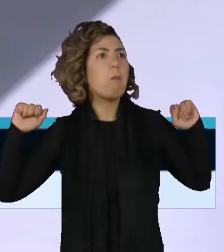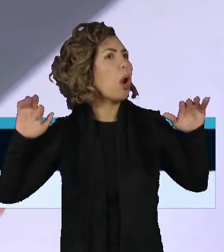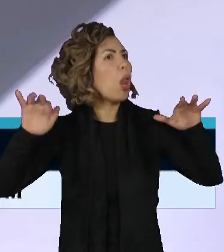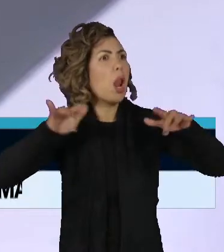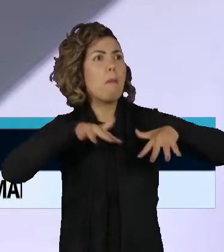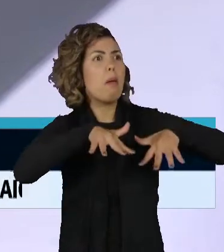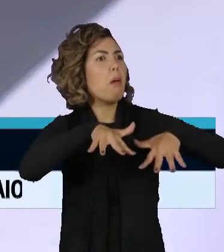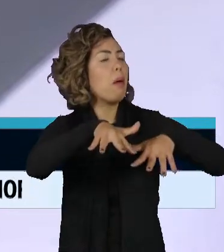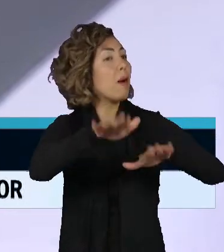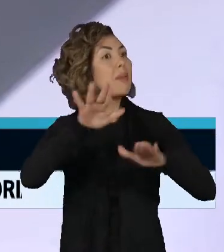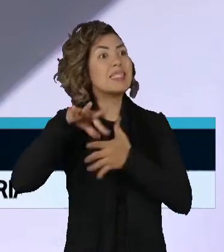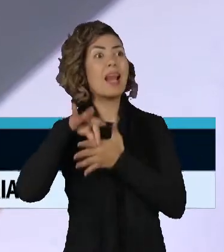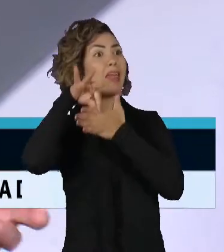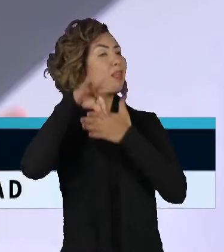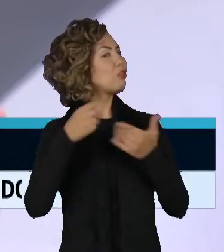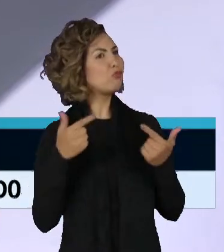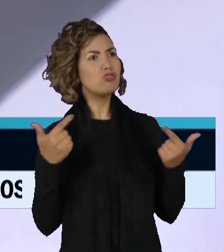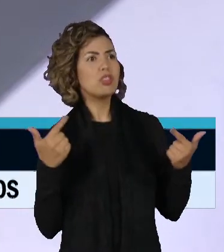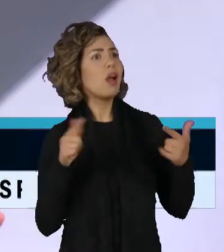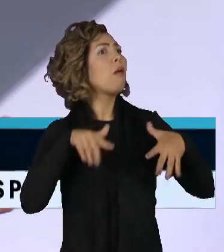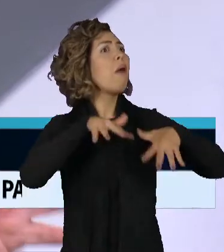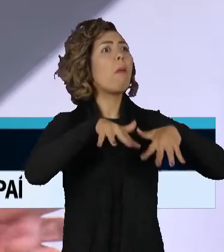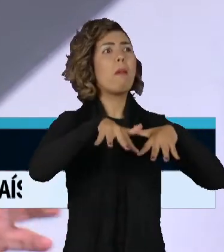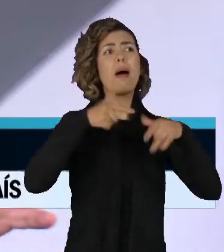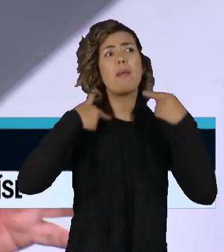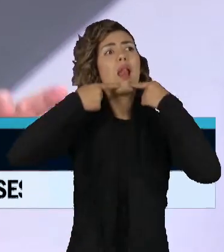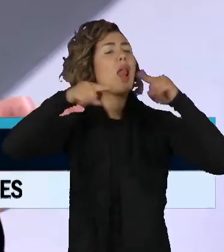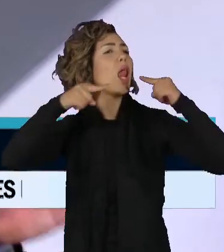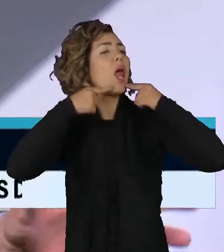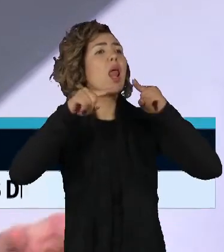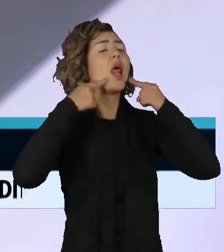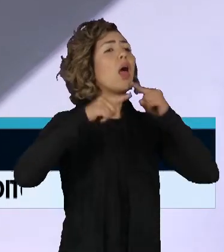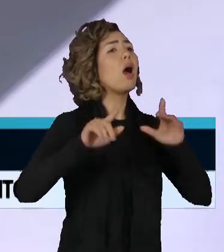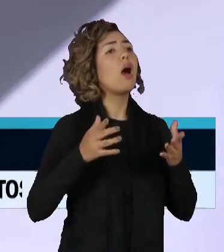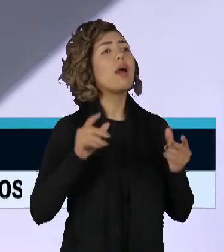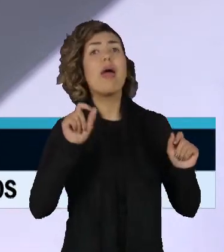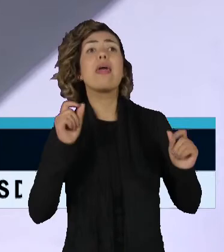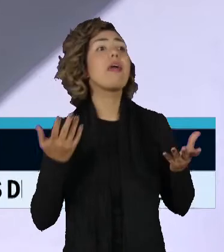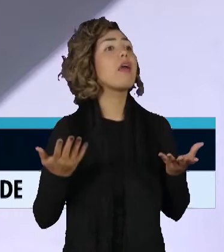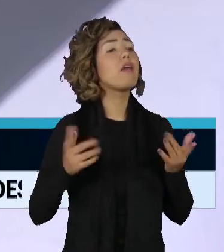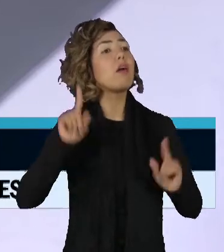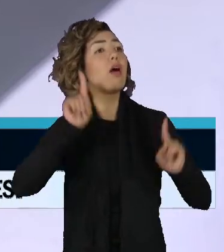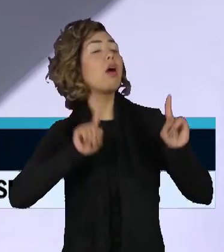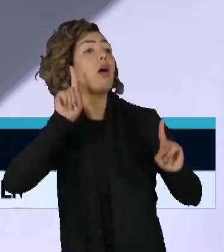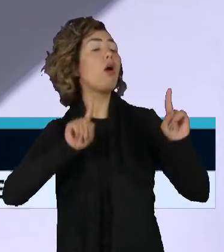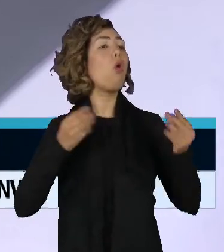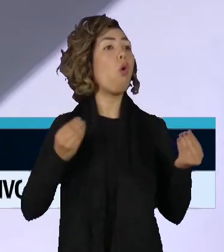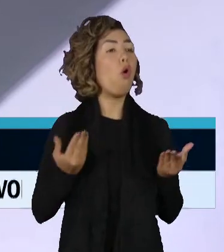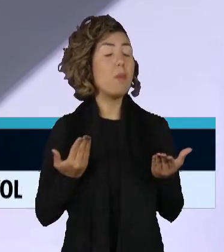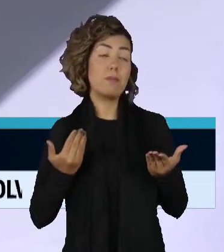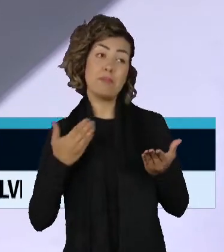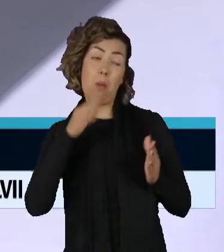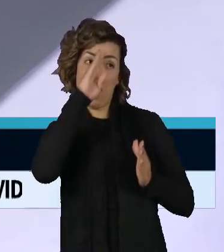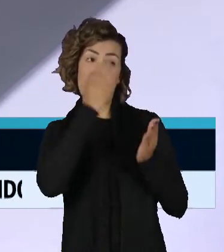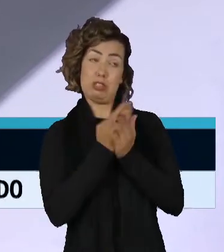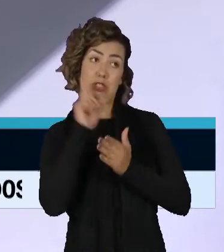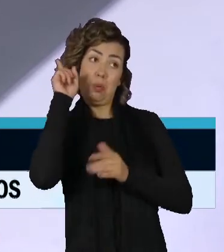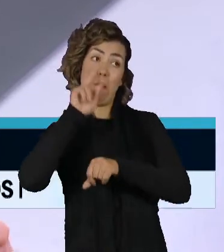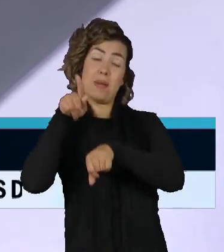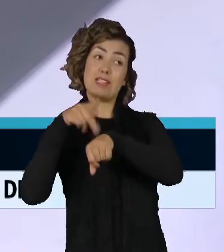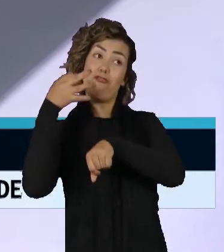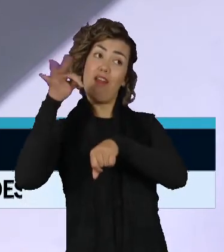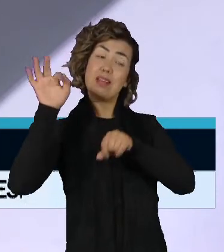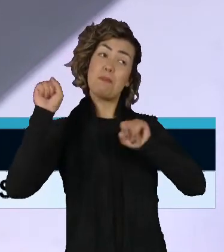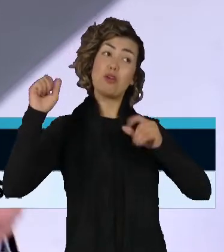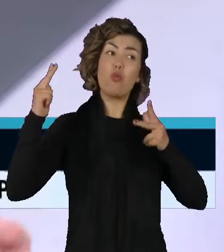liderança e que é uma tentativa de interpretar quem ganhou com isso. E aí, na França, acho que está acontecendo a mesma coisa, quer dizer,